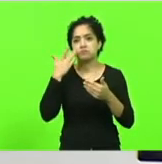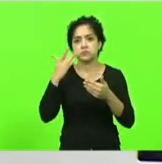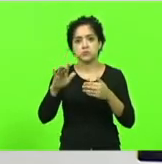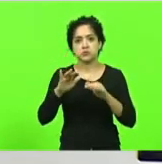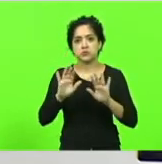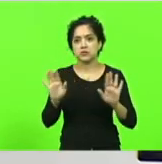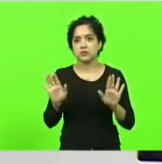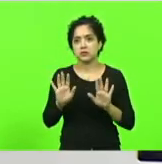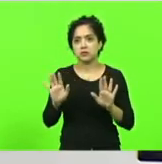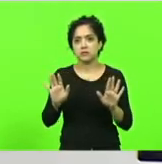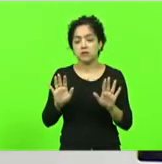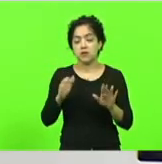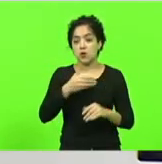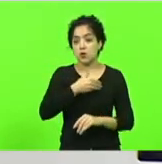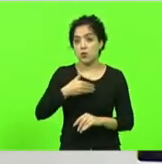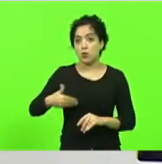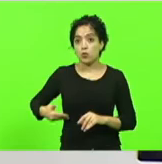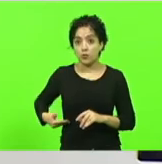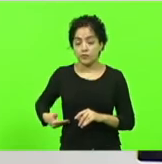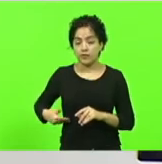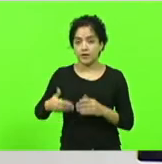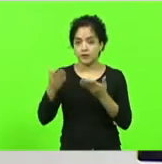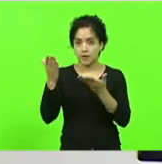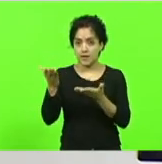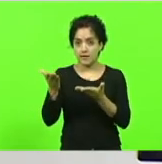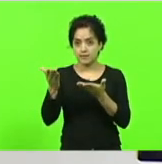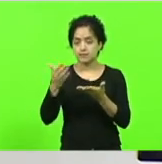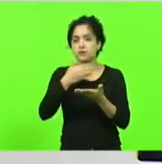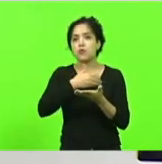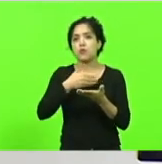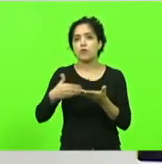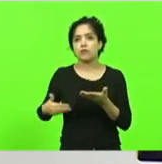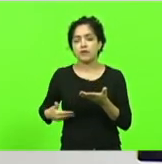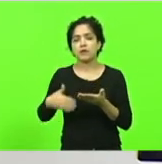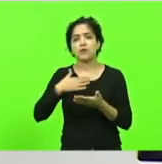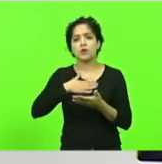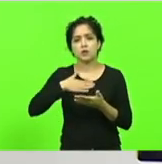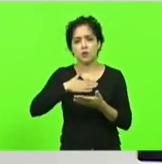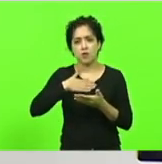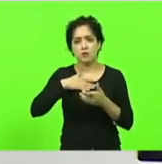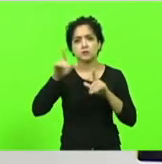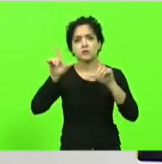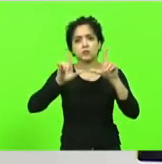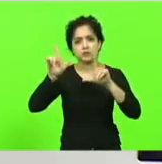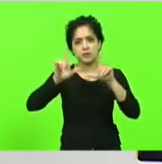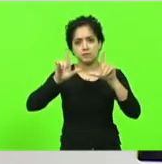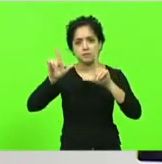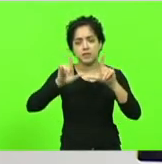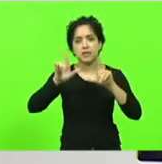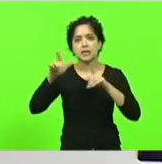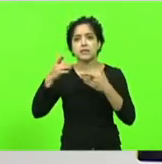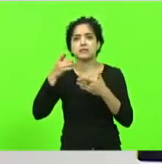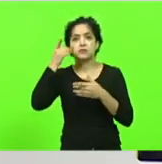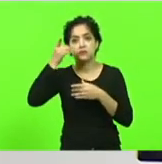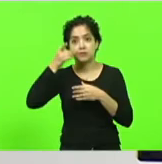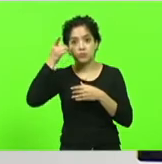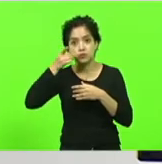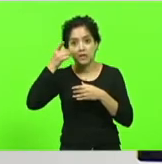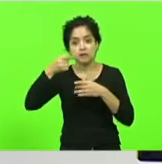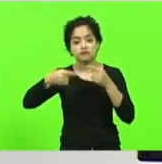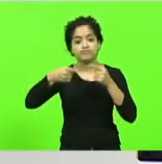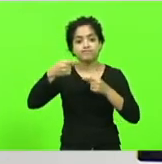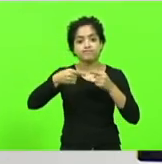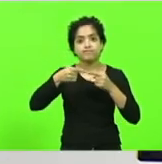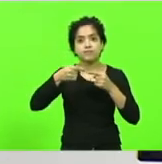O governo, esse governo, adora quando a imprensa e os deputados e a parte política estão interessados